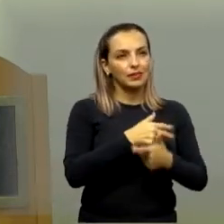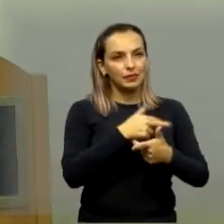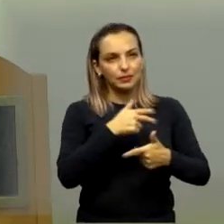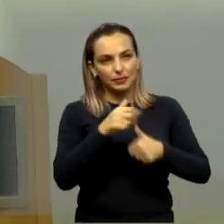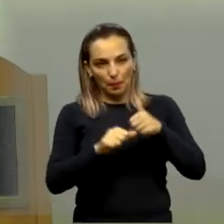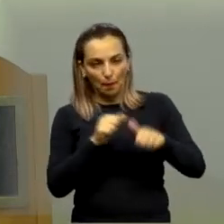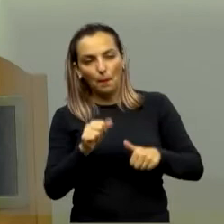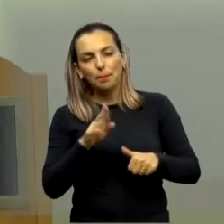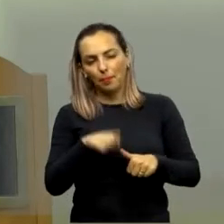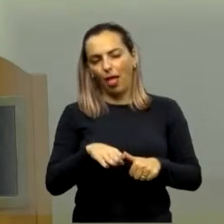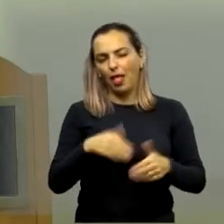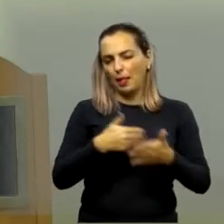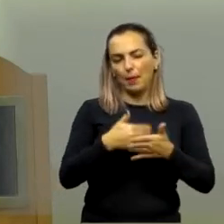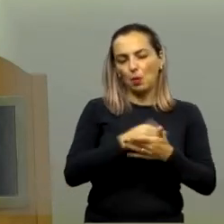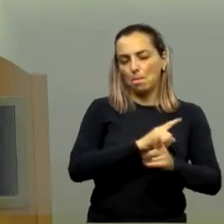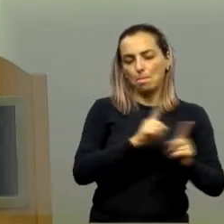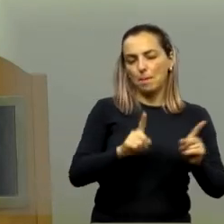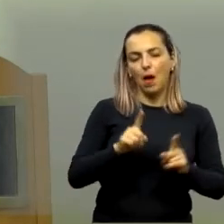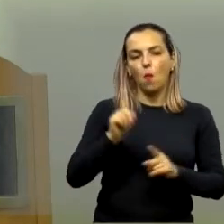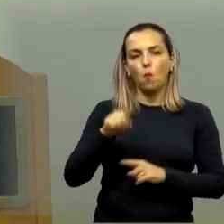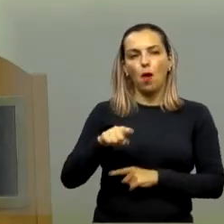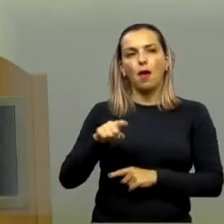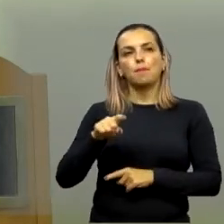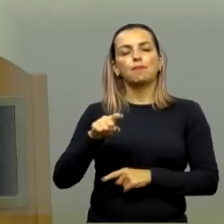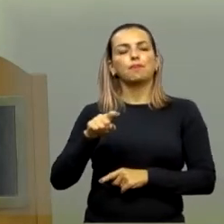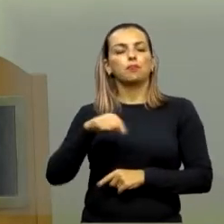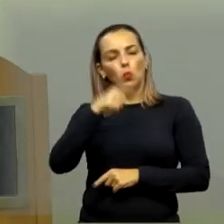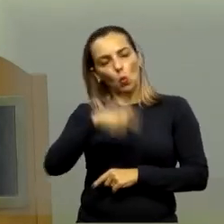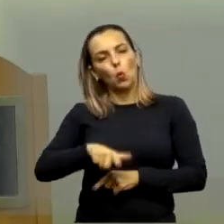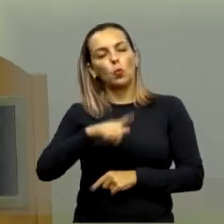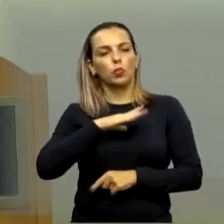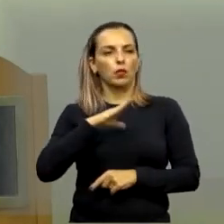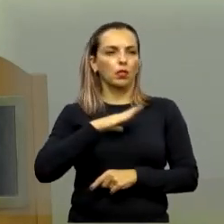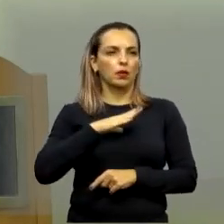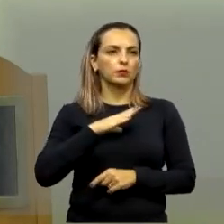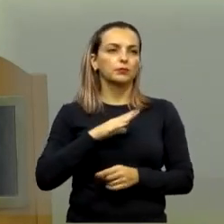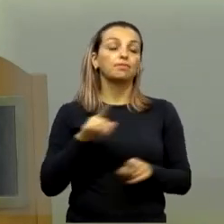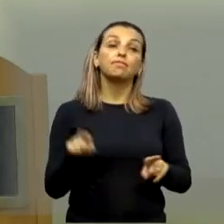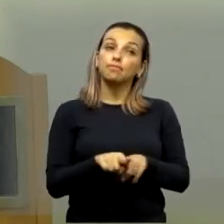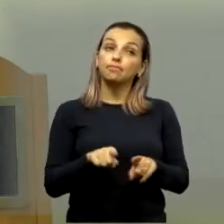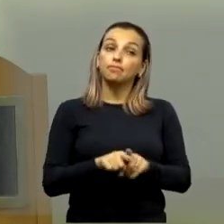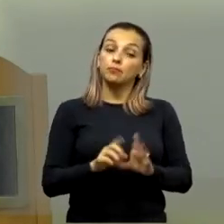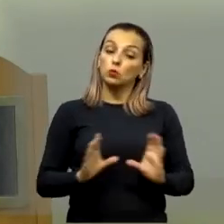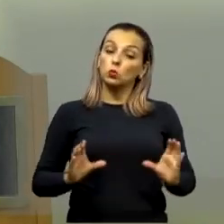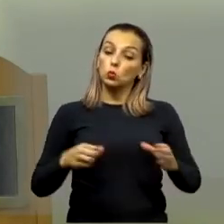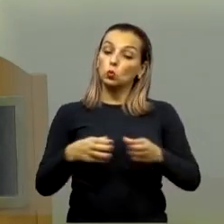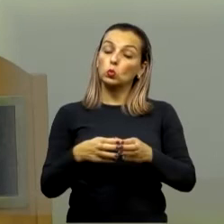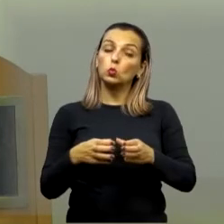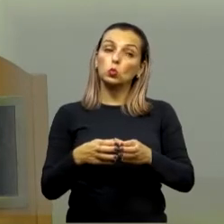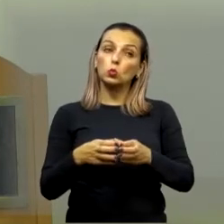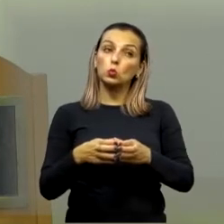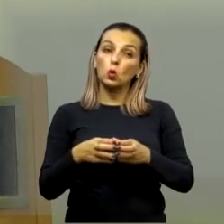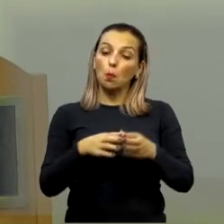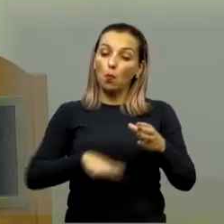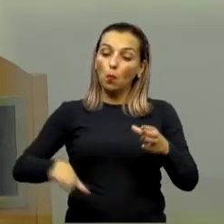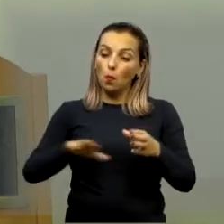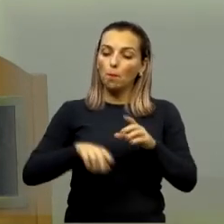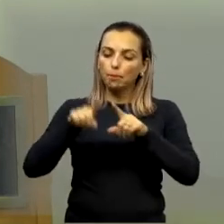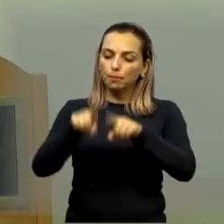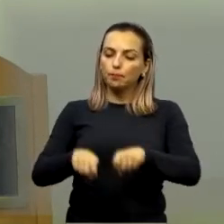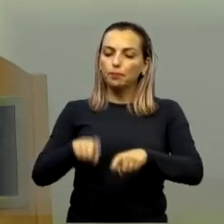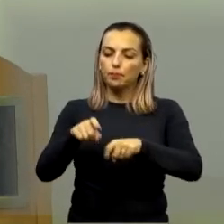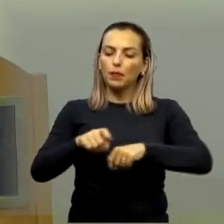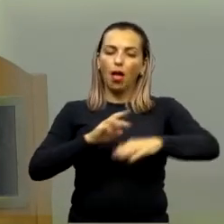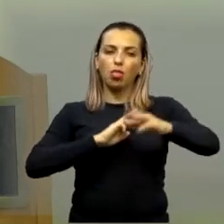Preto mas Ribeirão Bonito que passa naquela Estrada ali e eu a parte também do pessoal que tem muito sítio ali que usa